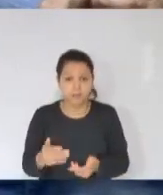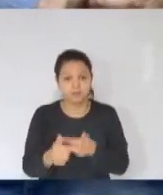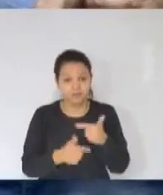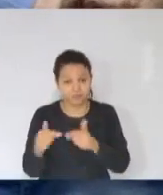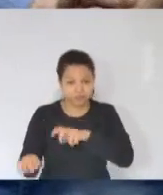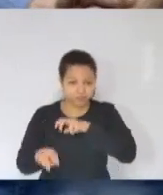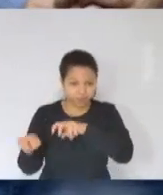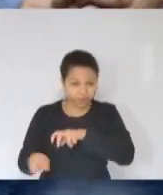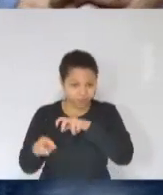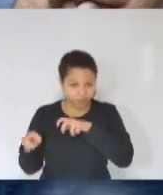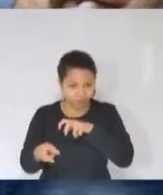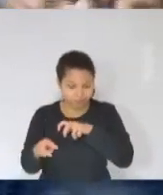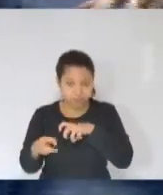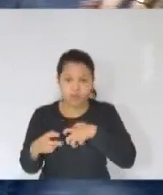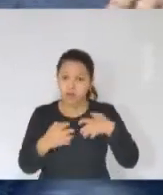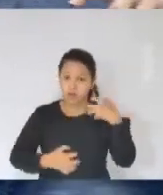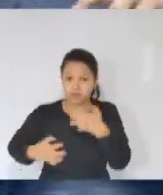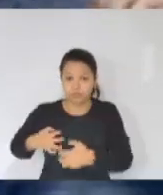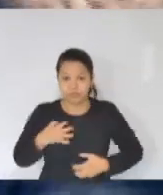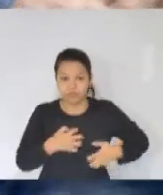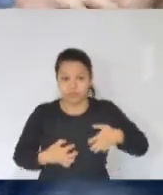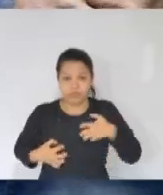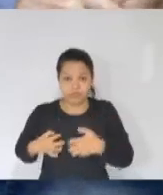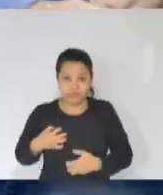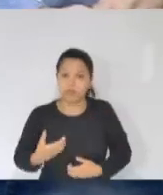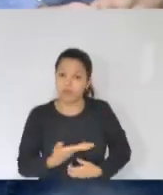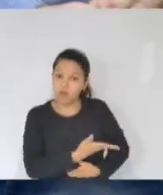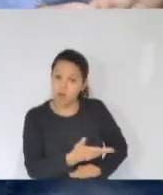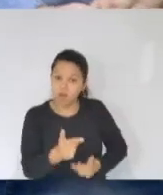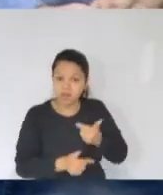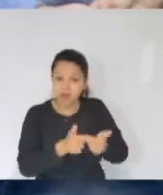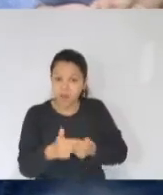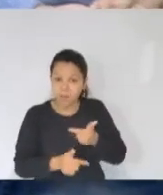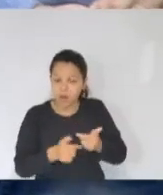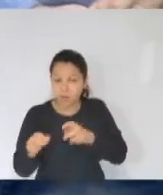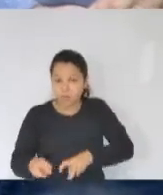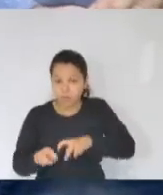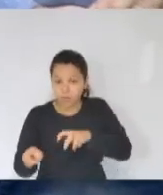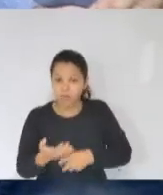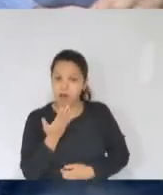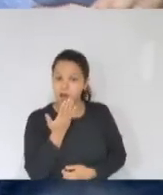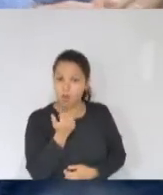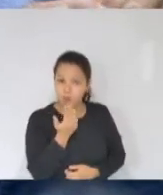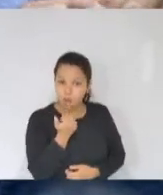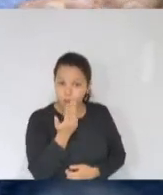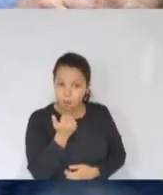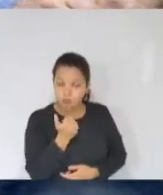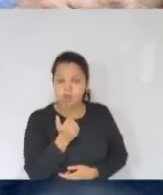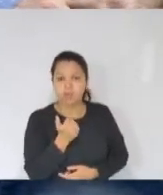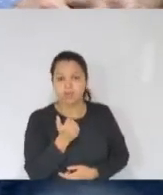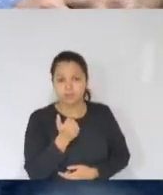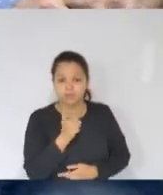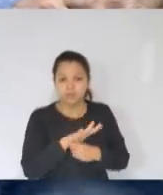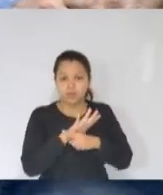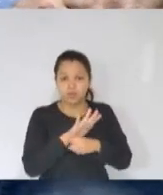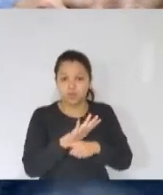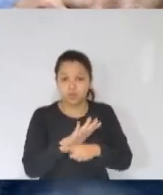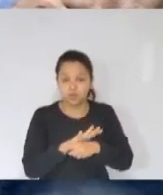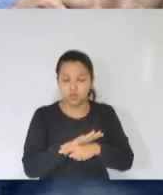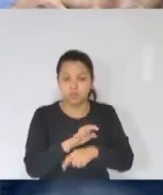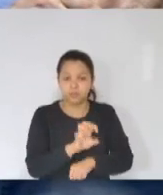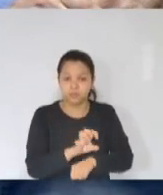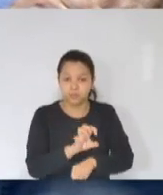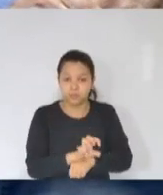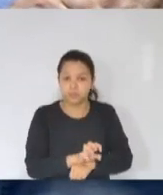que produzem o alimento para o nosso estado e para o nosso país. Na